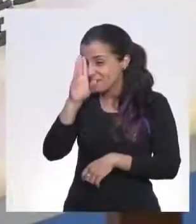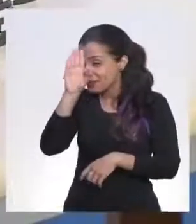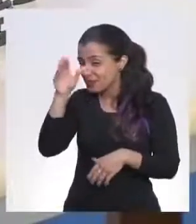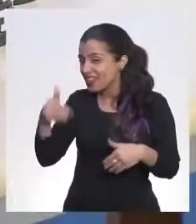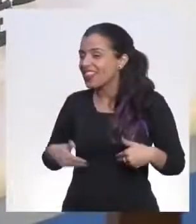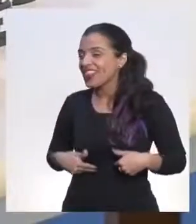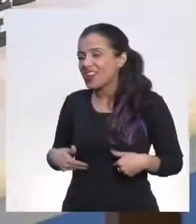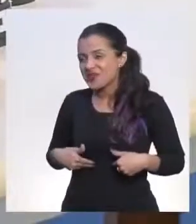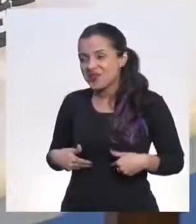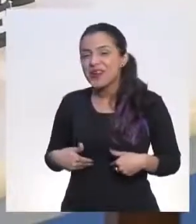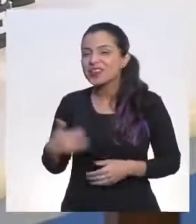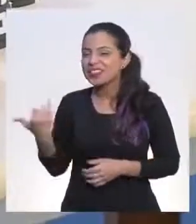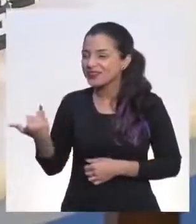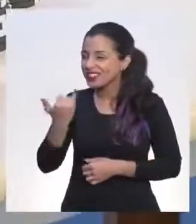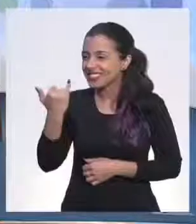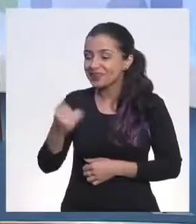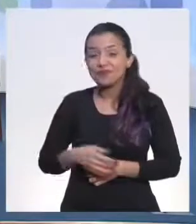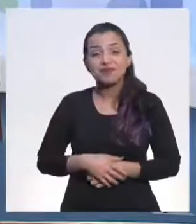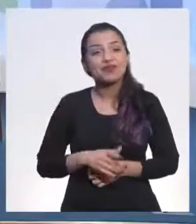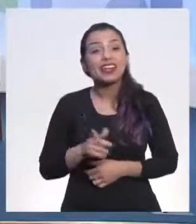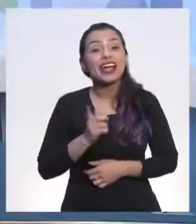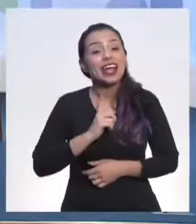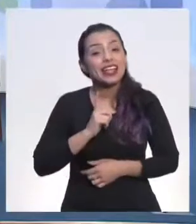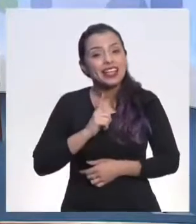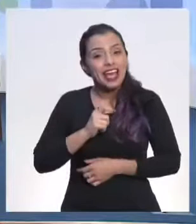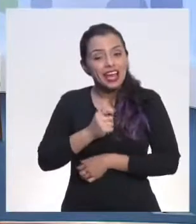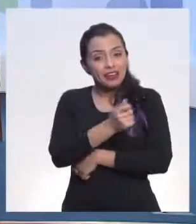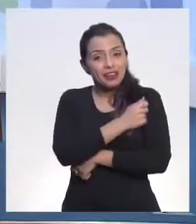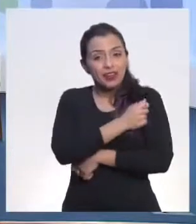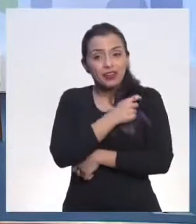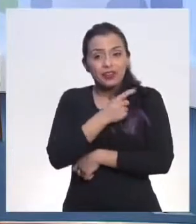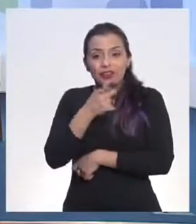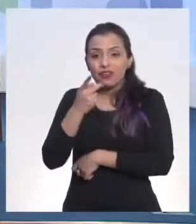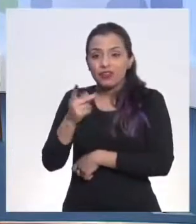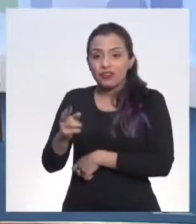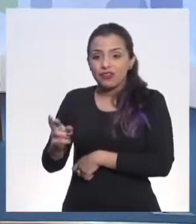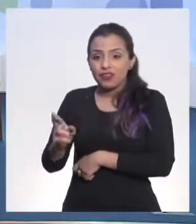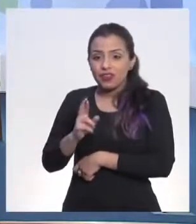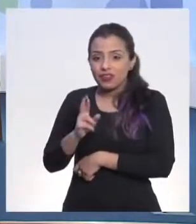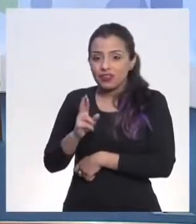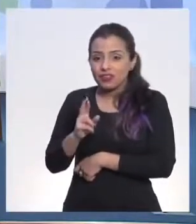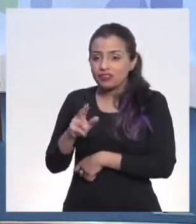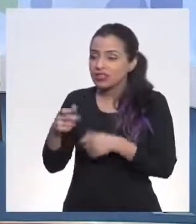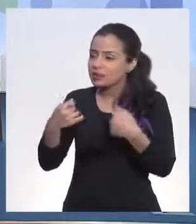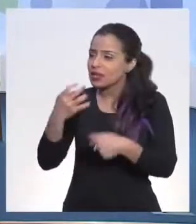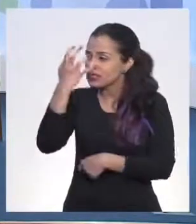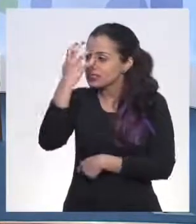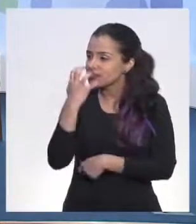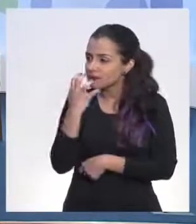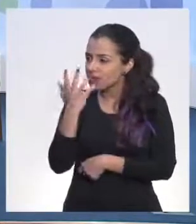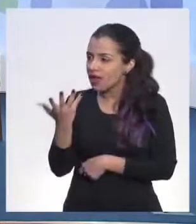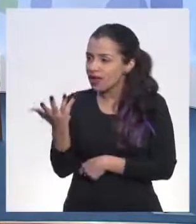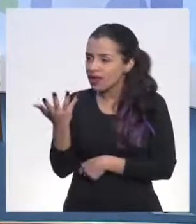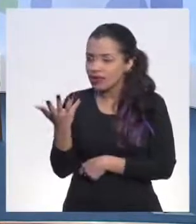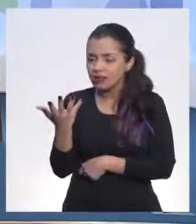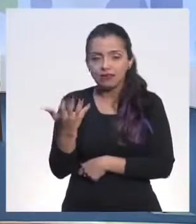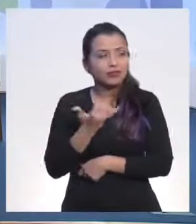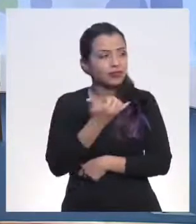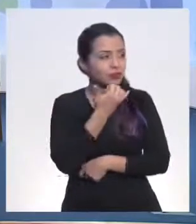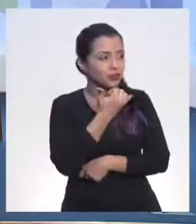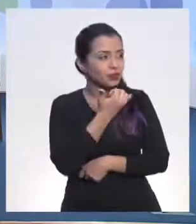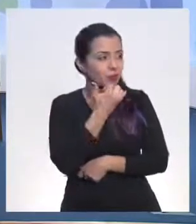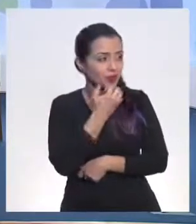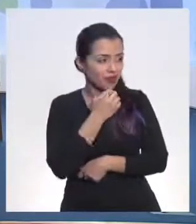manhã. Hoje, você sabe que teve aluno que colocou agora aqui no chat pra gente. Dá para vocês serem sérios? Vou tentar, juro. A gente consegue?